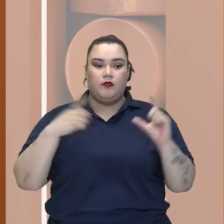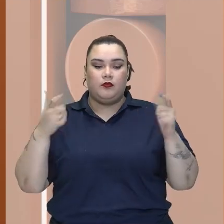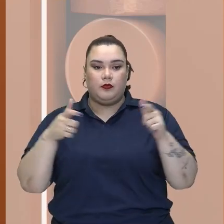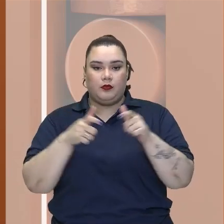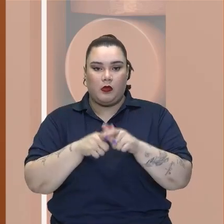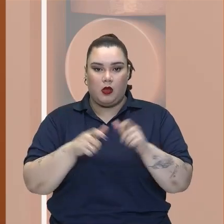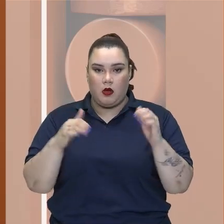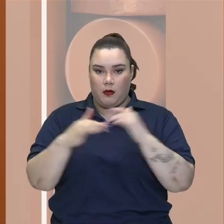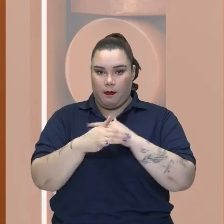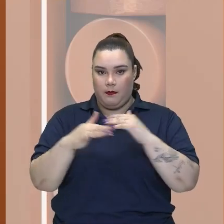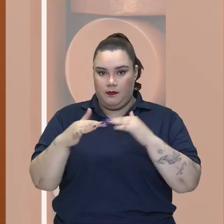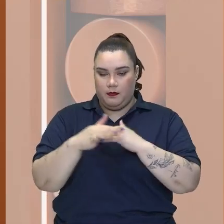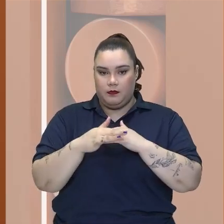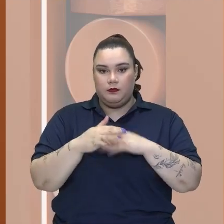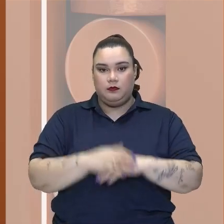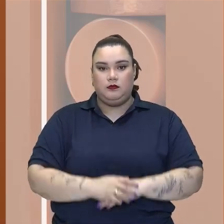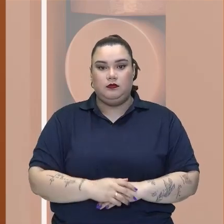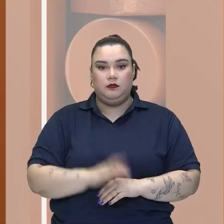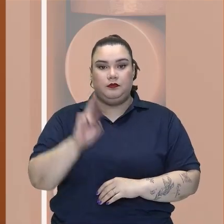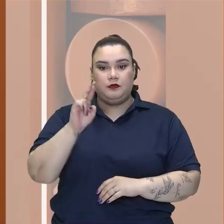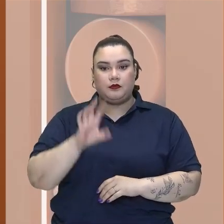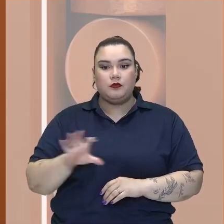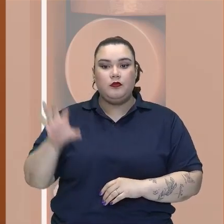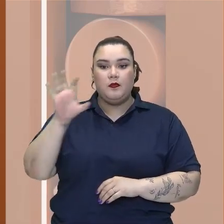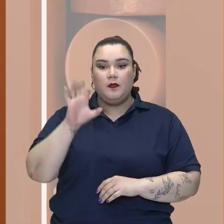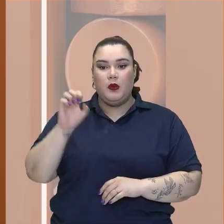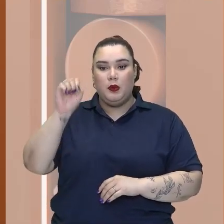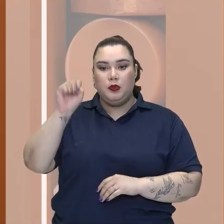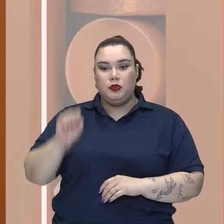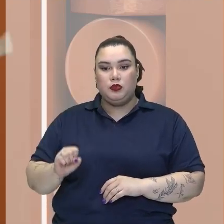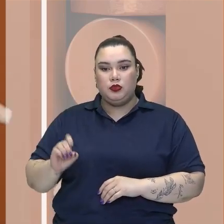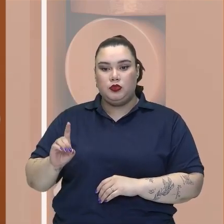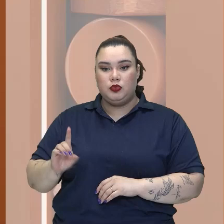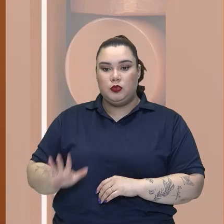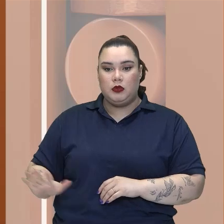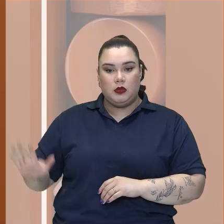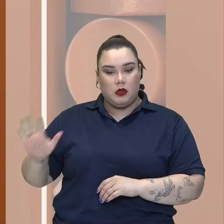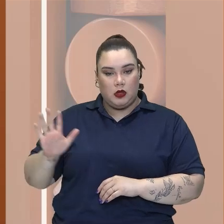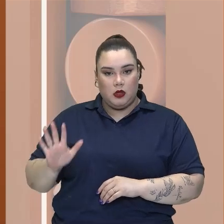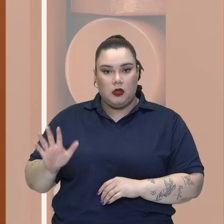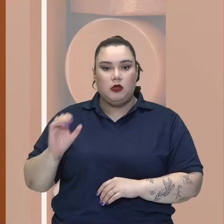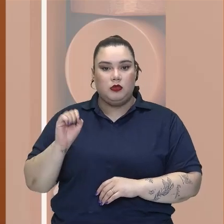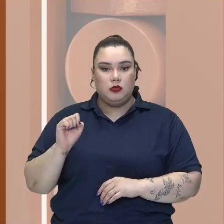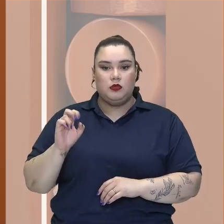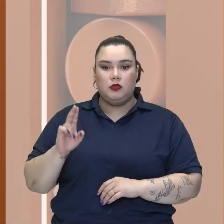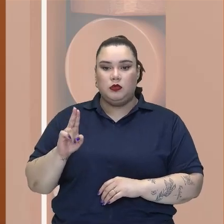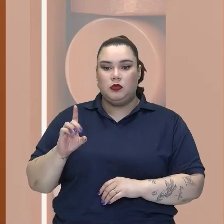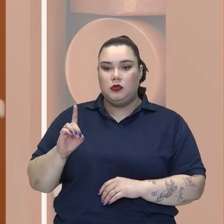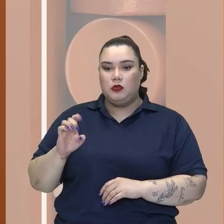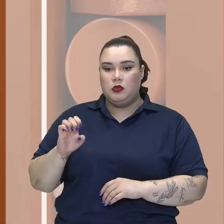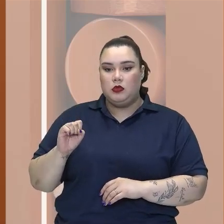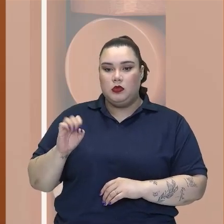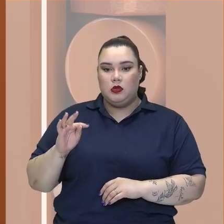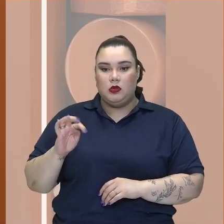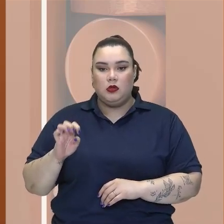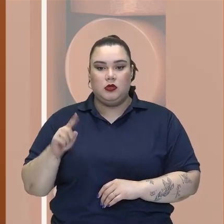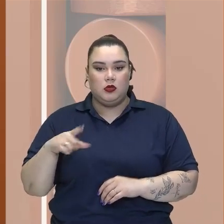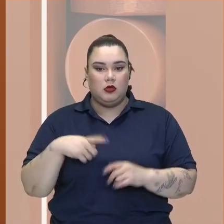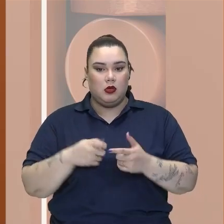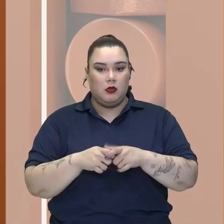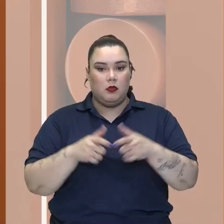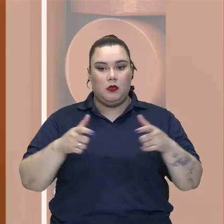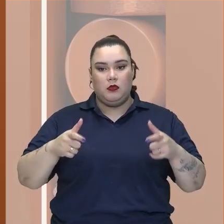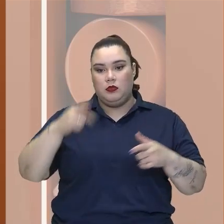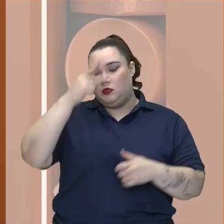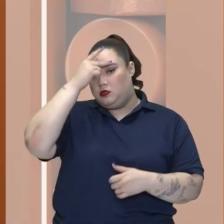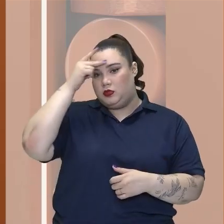Então, a região Sudeste, ela é a região que tem a maior concentração de pessoas vivendo nas cidades,